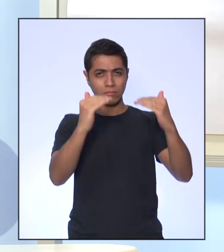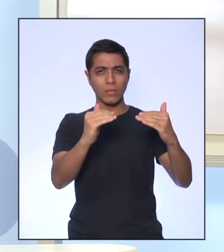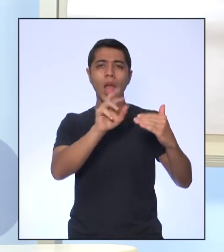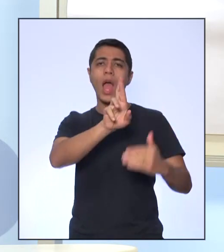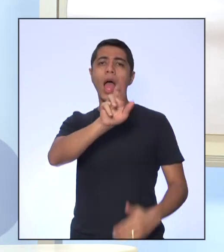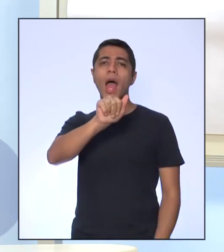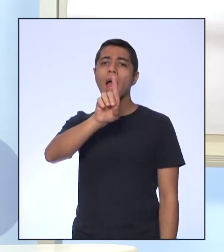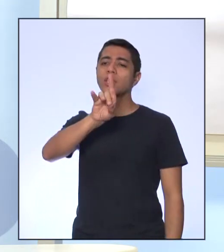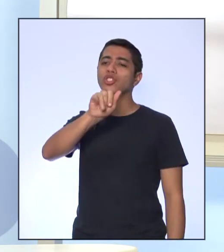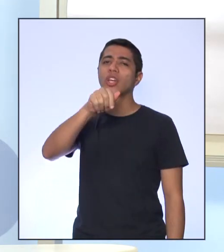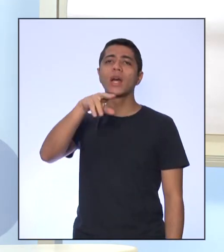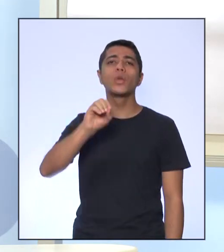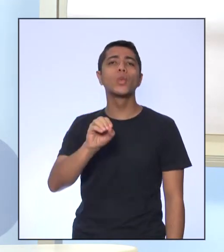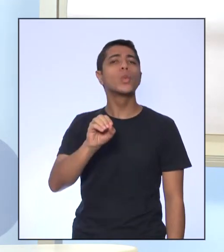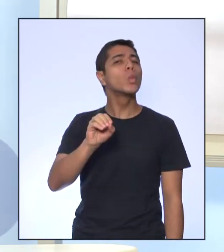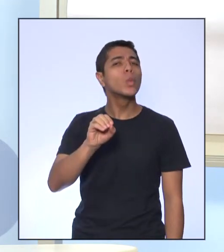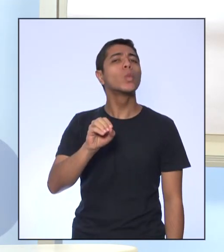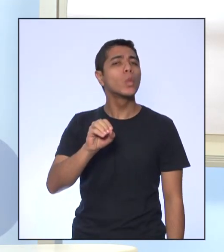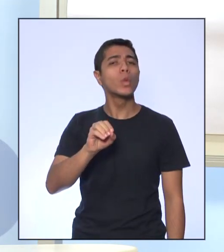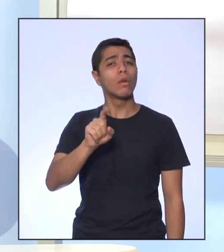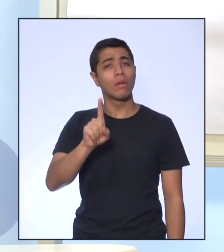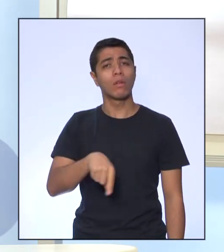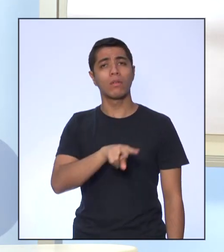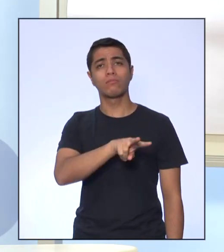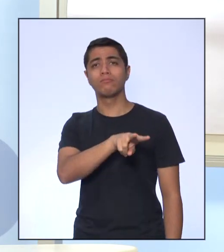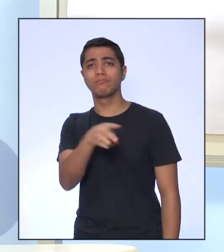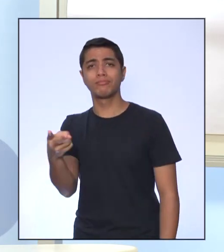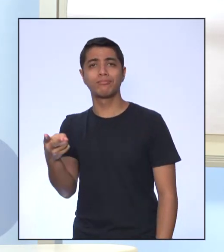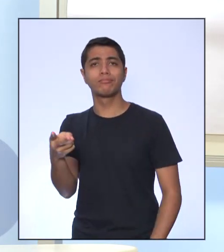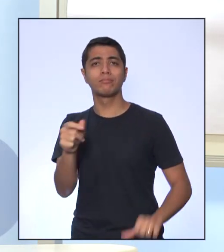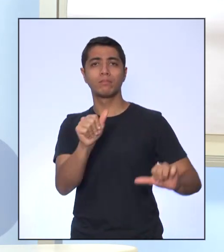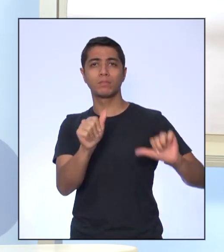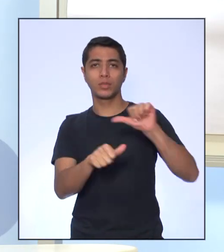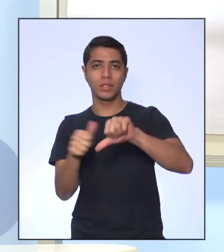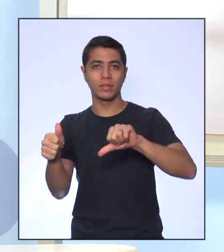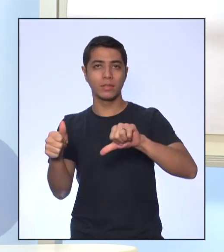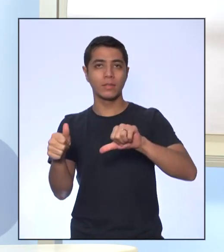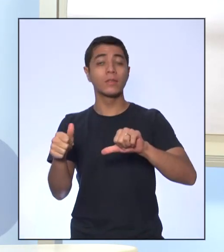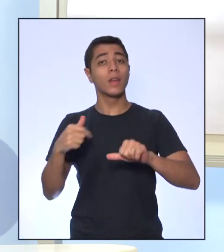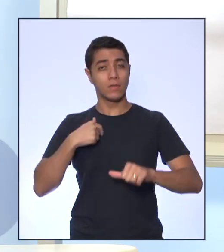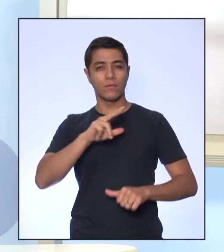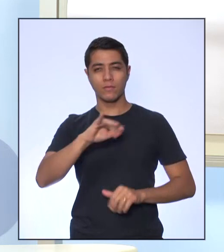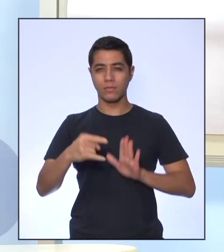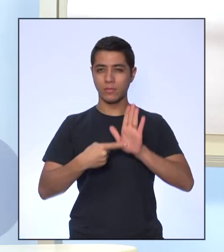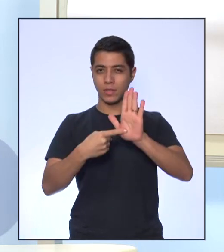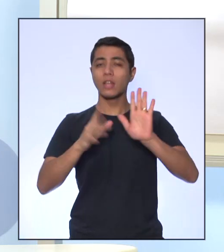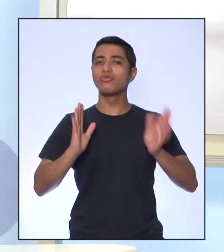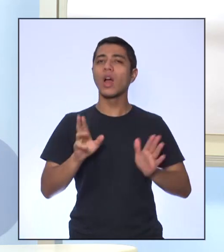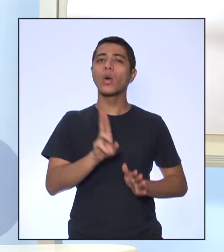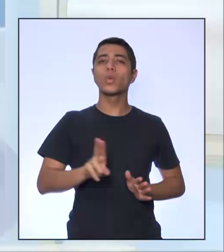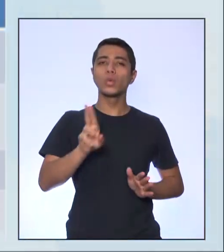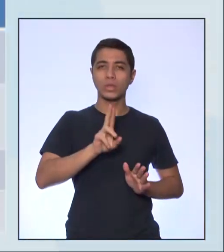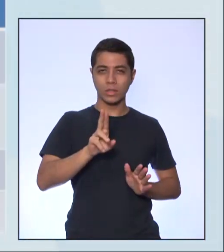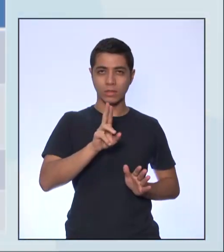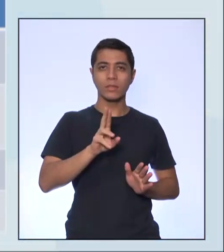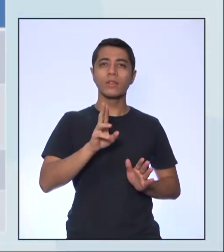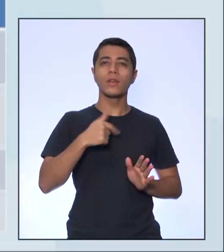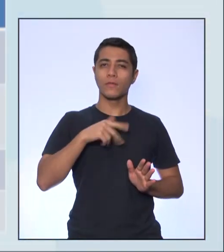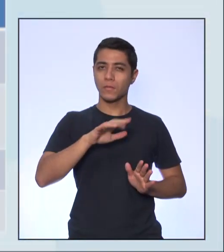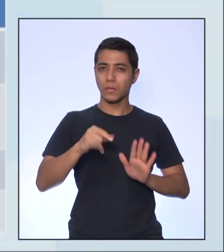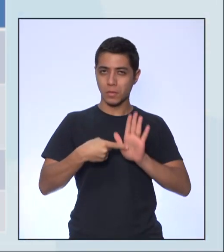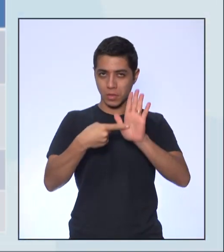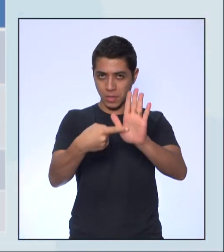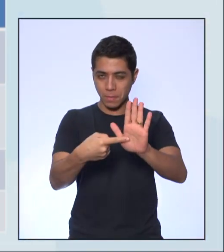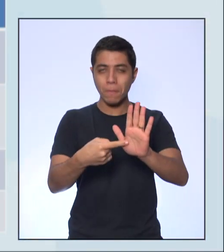no caso aqui eu vou apresentar os valores para vocês então os valores são seguintes então o radiando de